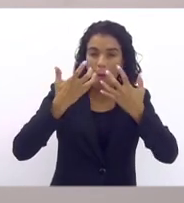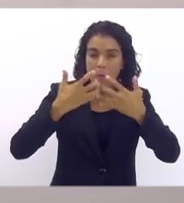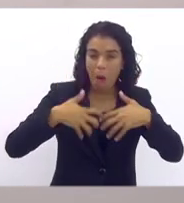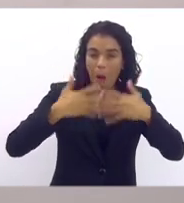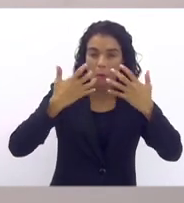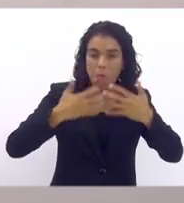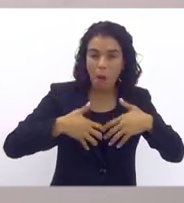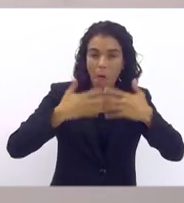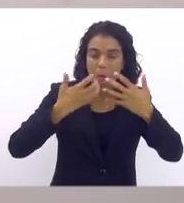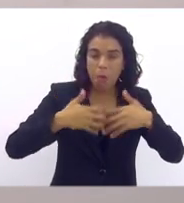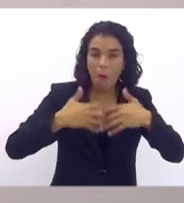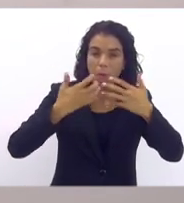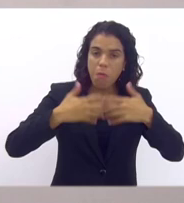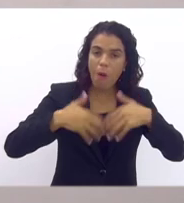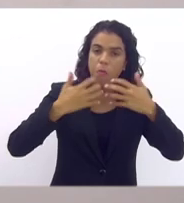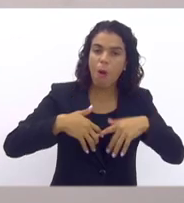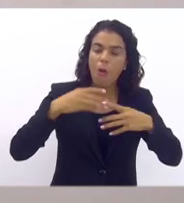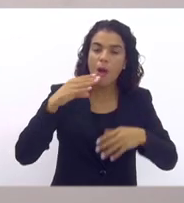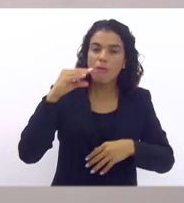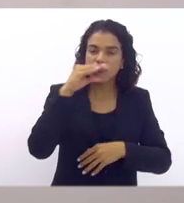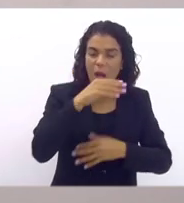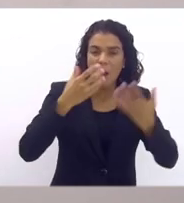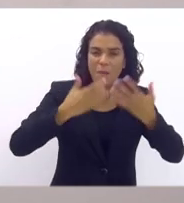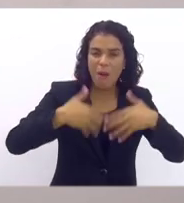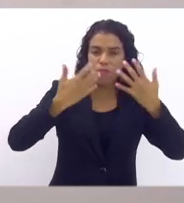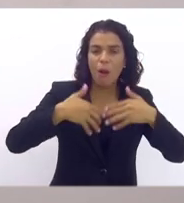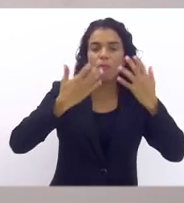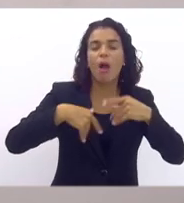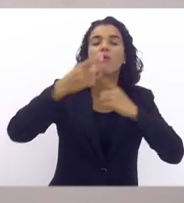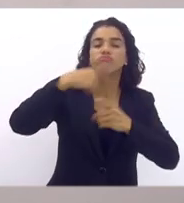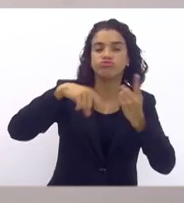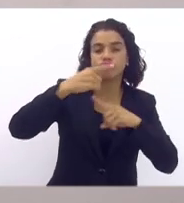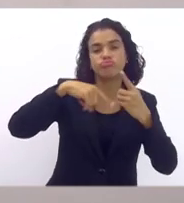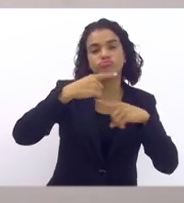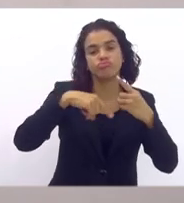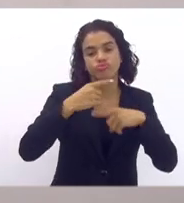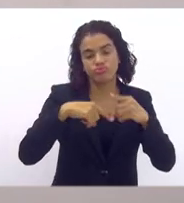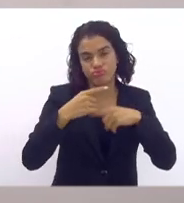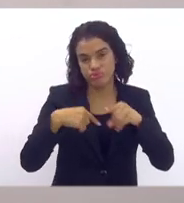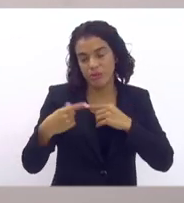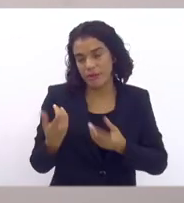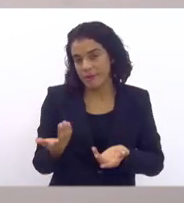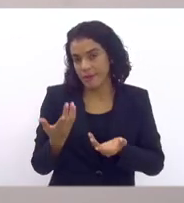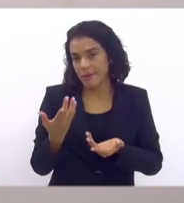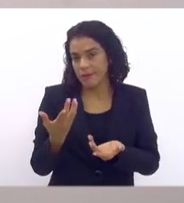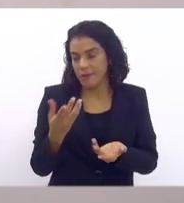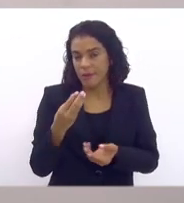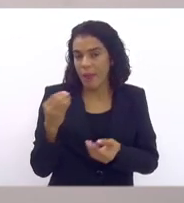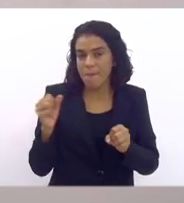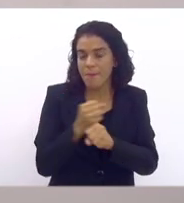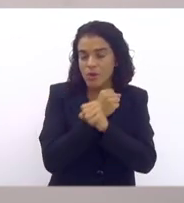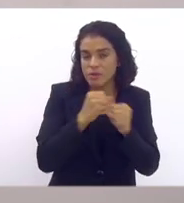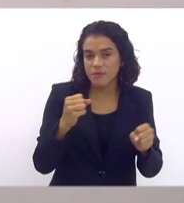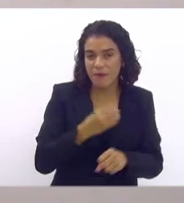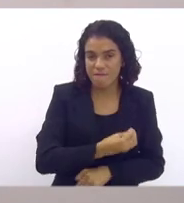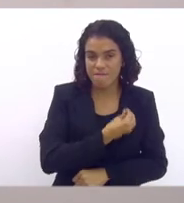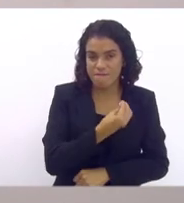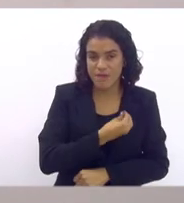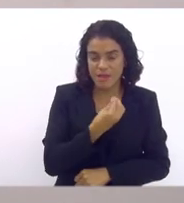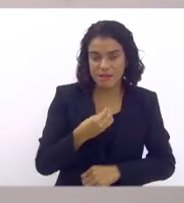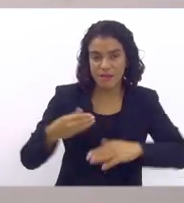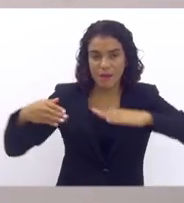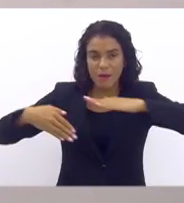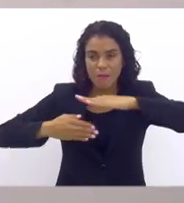fundo por décadas e décadas né não tem a menor possibilidade de uma vida marinha e se constituir quando há um grande